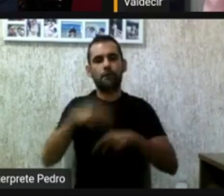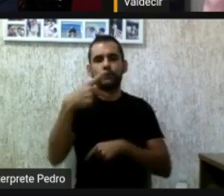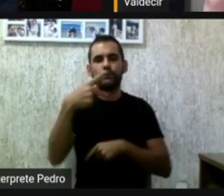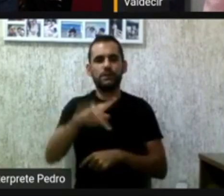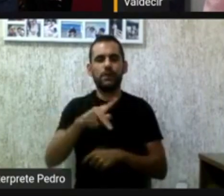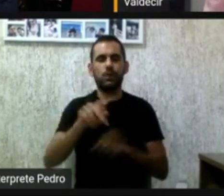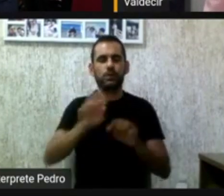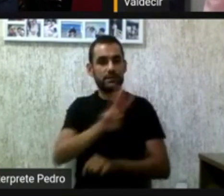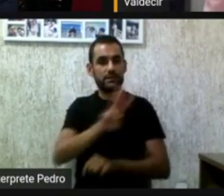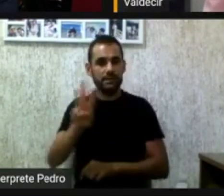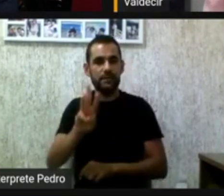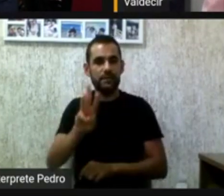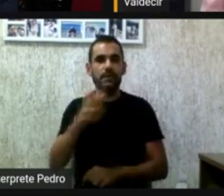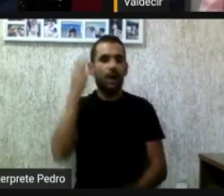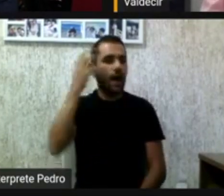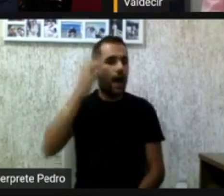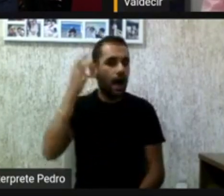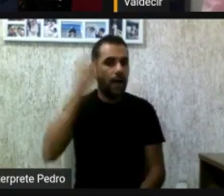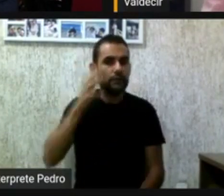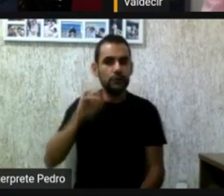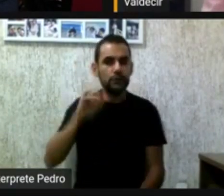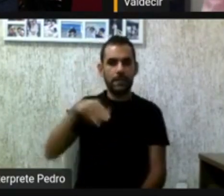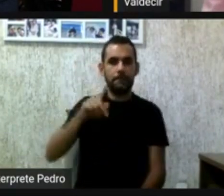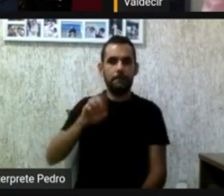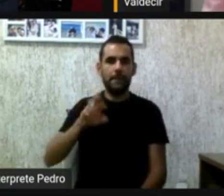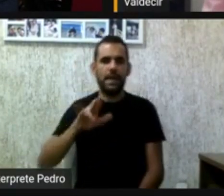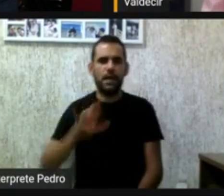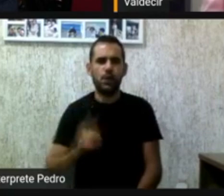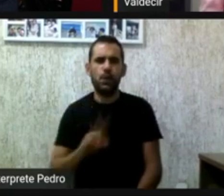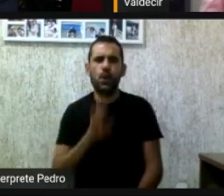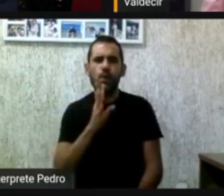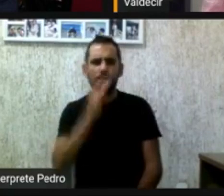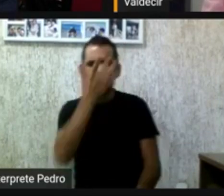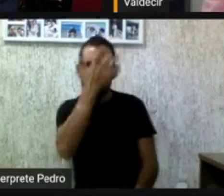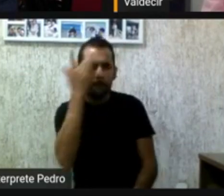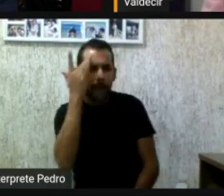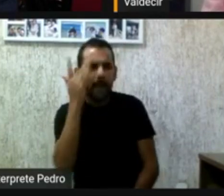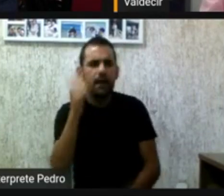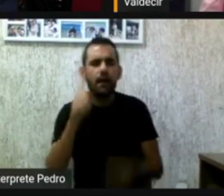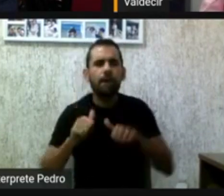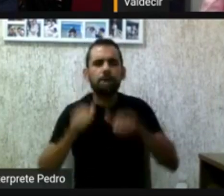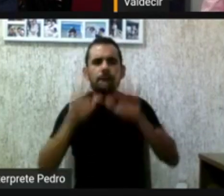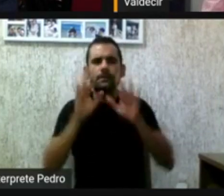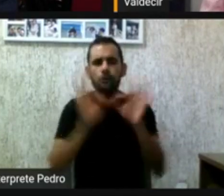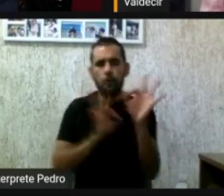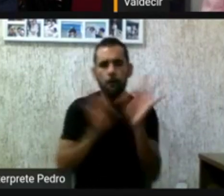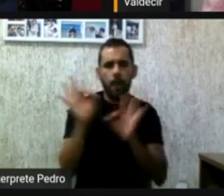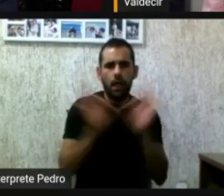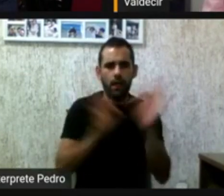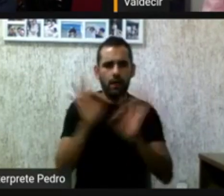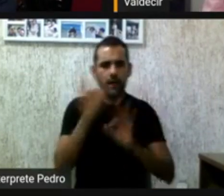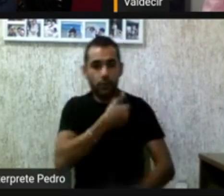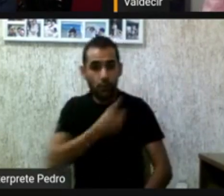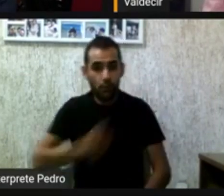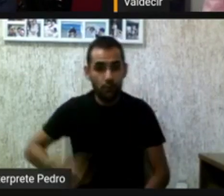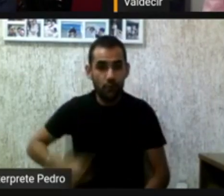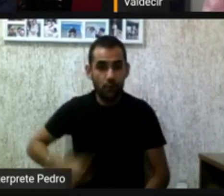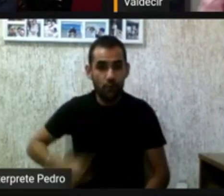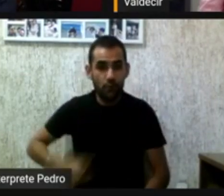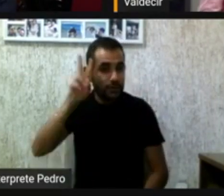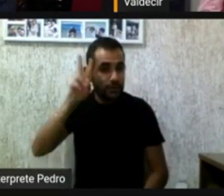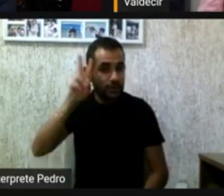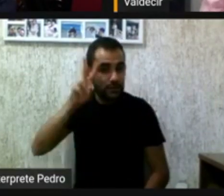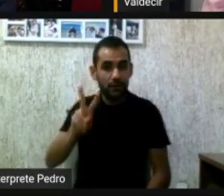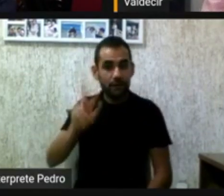portal e da Rádio Império, para as pessoas conhecerem um pouco mais do nosso plano de governo, um pouco mais da história do